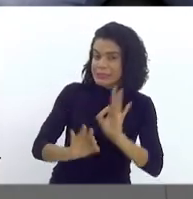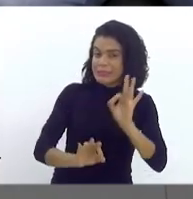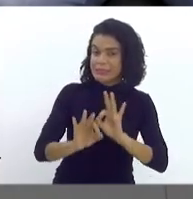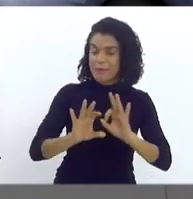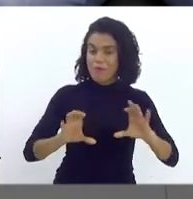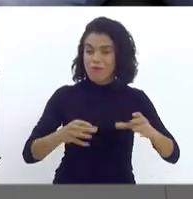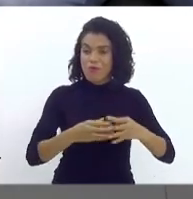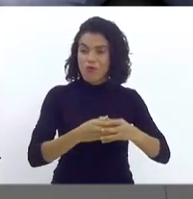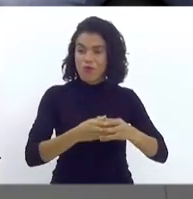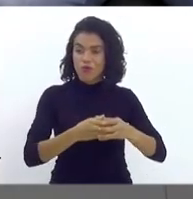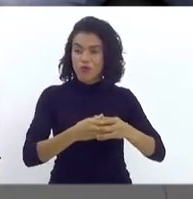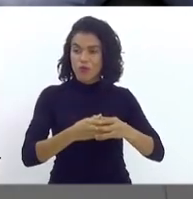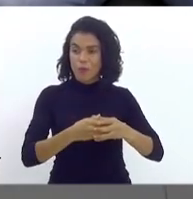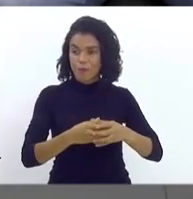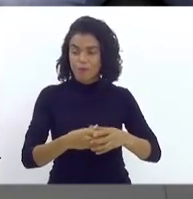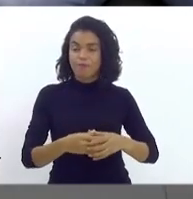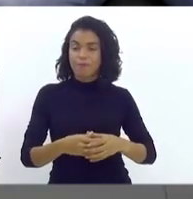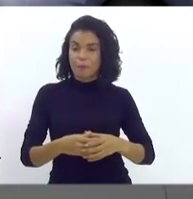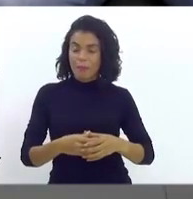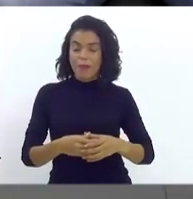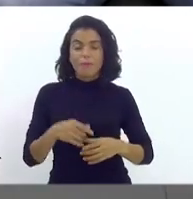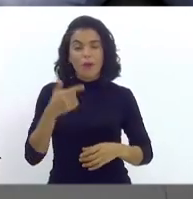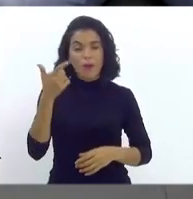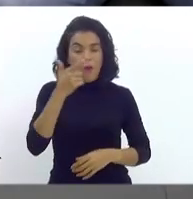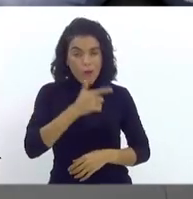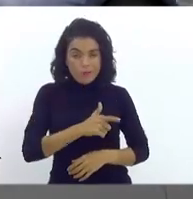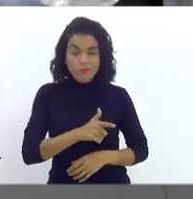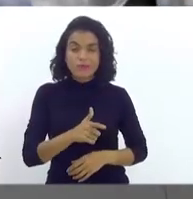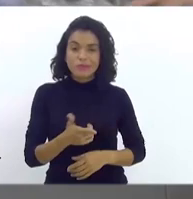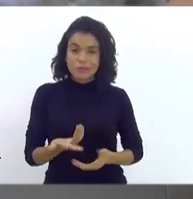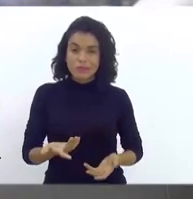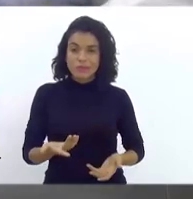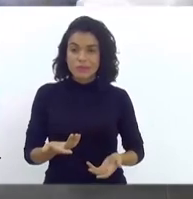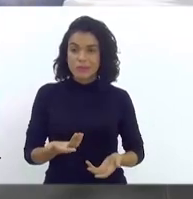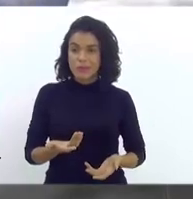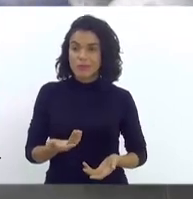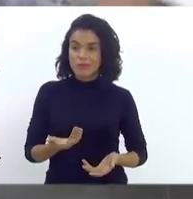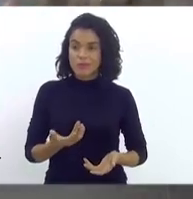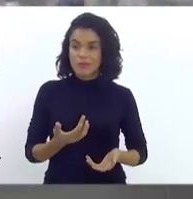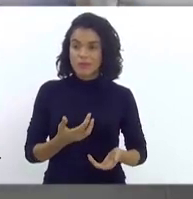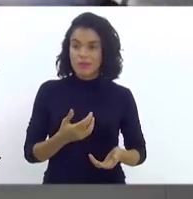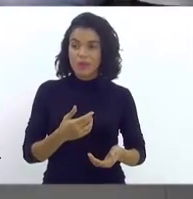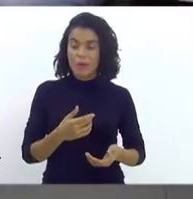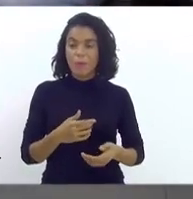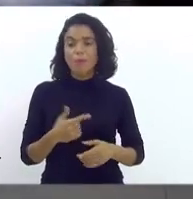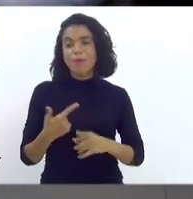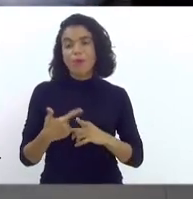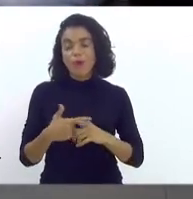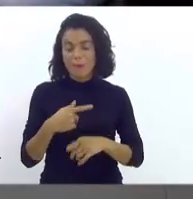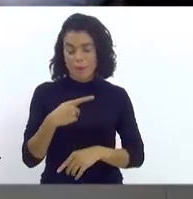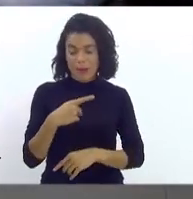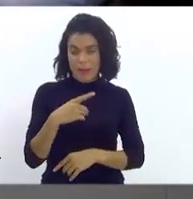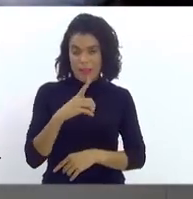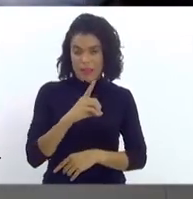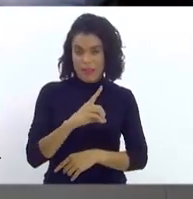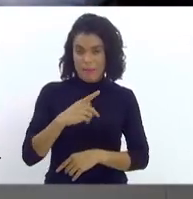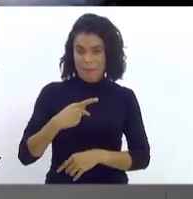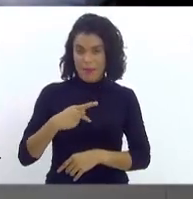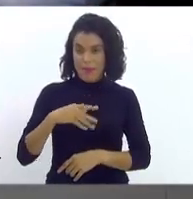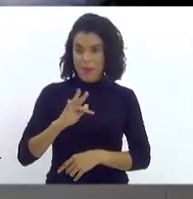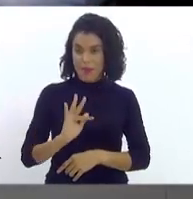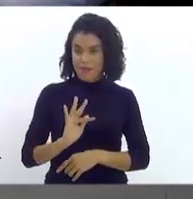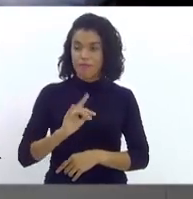operacional para chegar, né? Porque pela DPF, que todos sabem, a gente